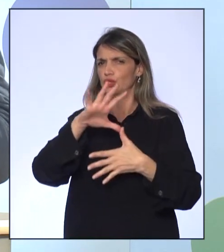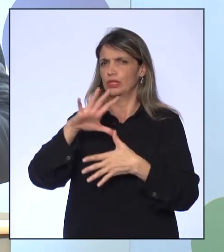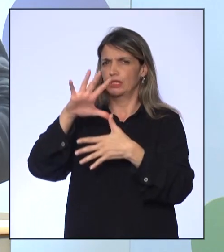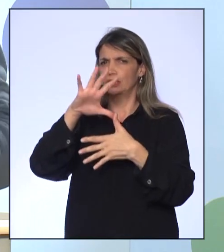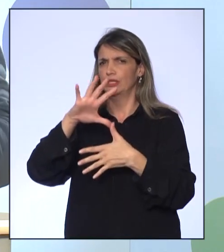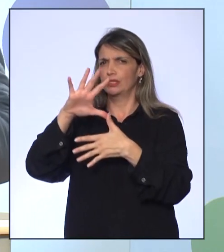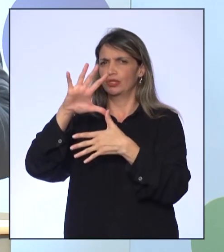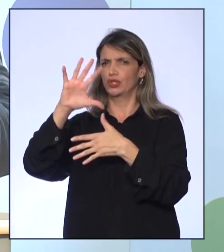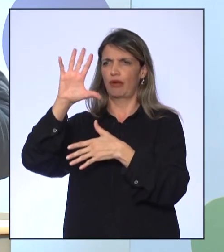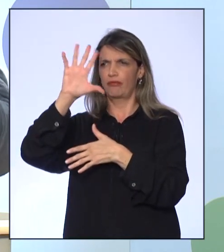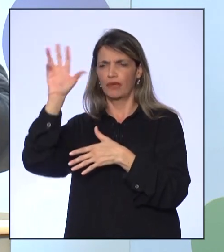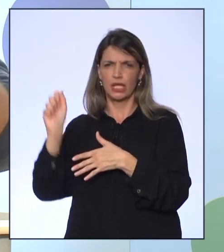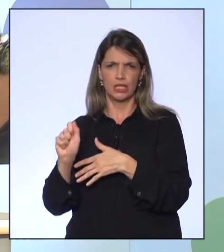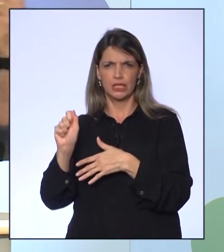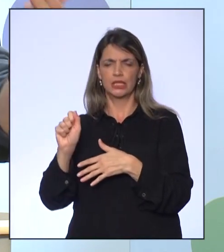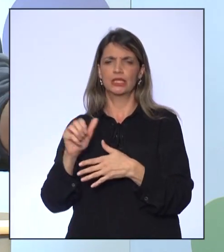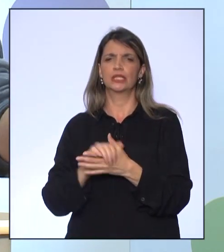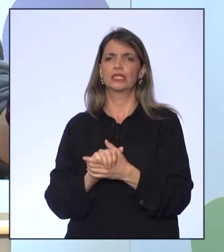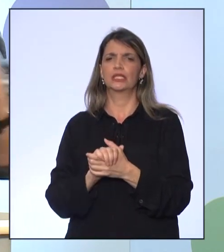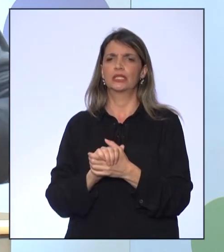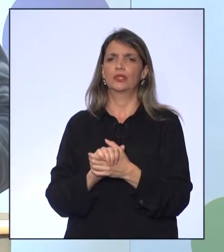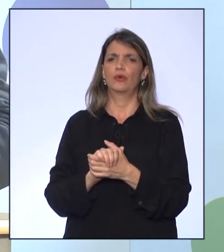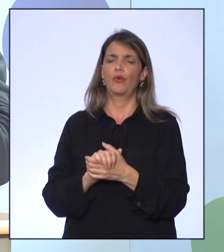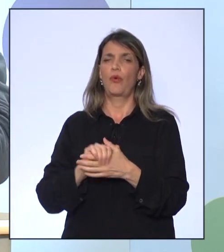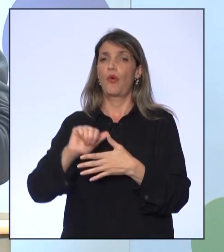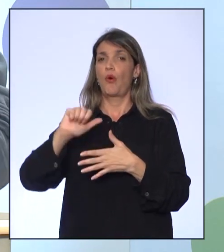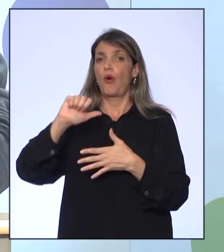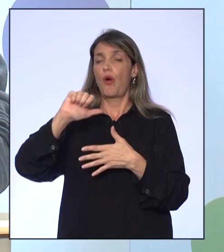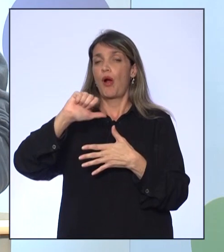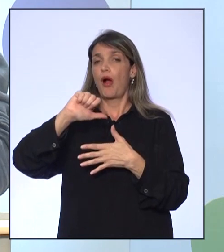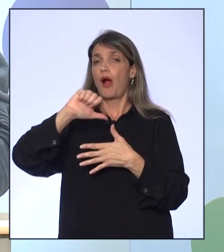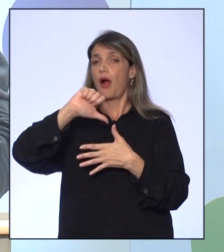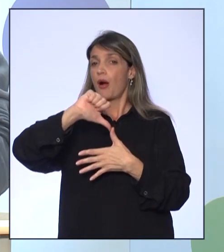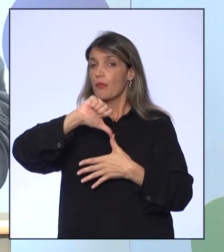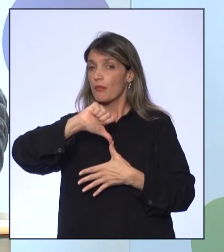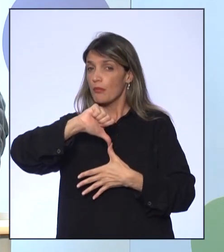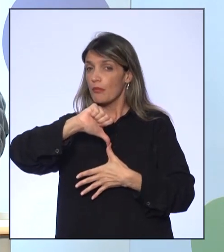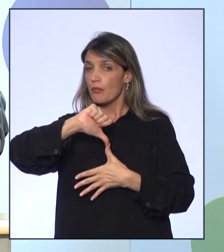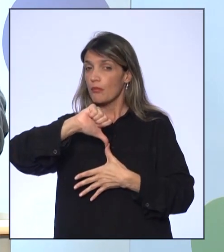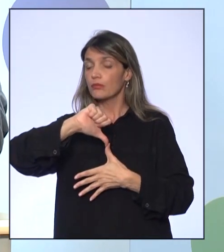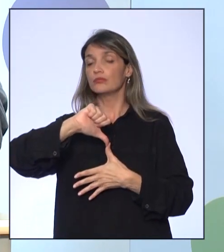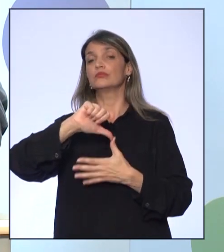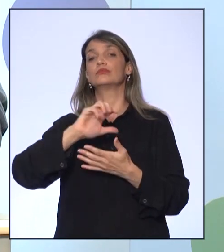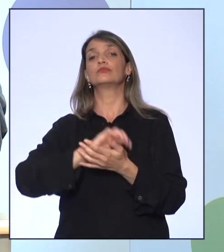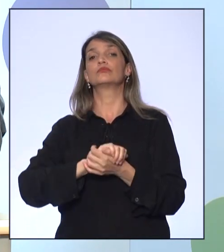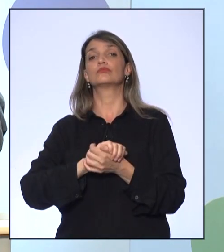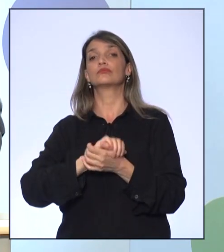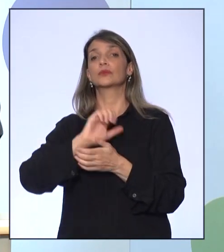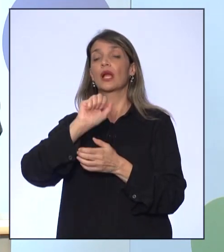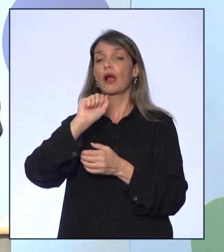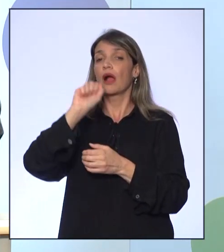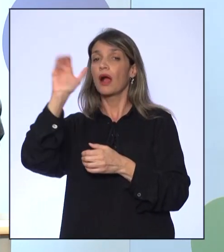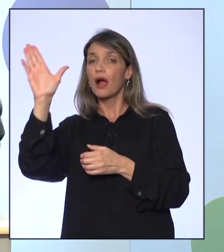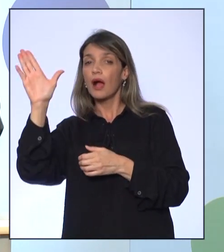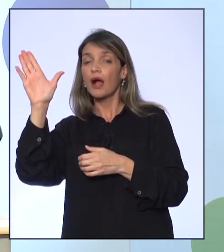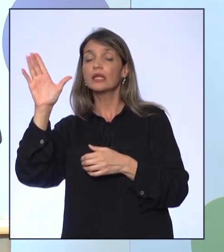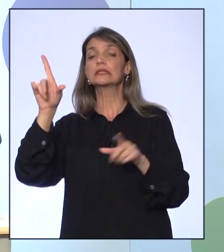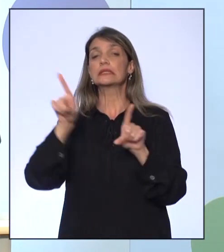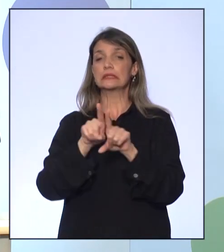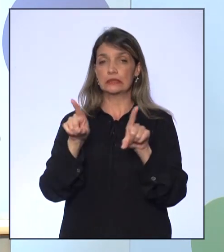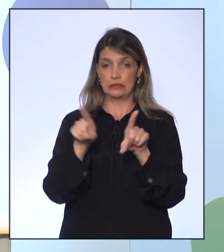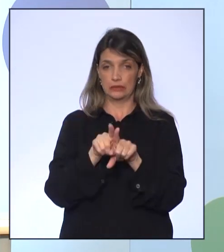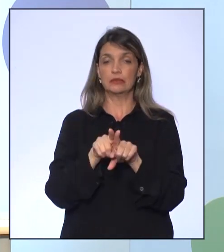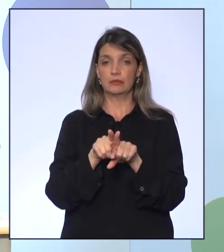né? A gente fala o continente da América Latina, e tem uma parte da Ásia que está envolvida nessa